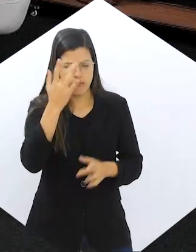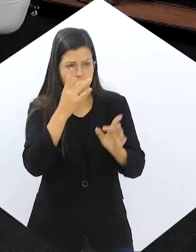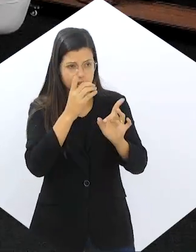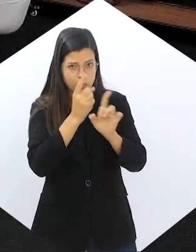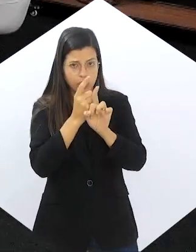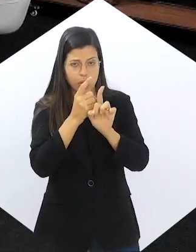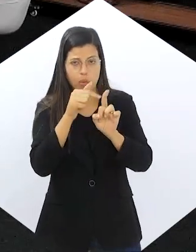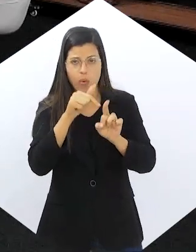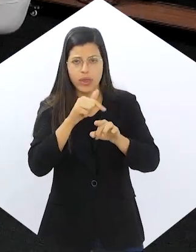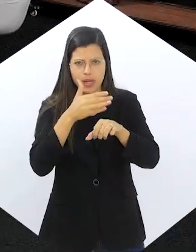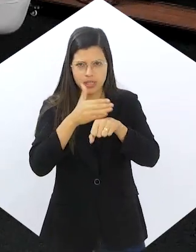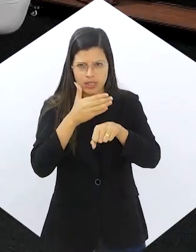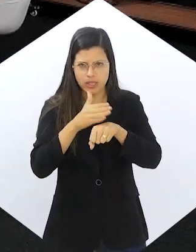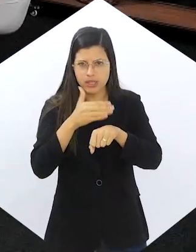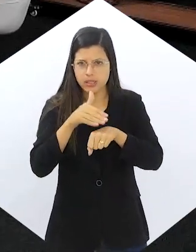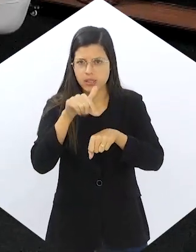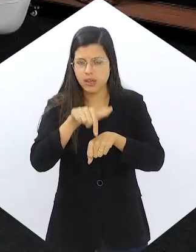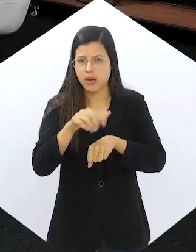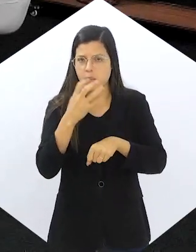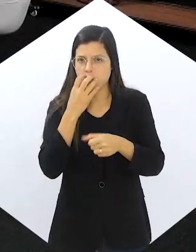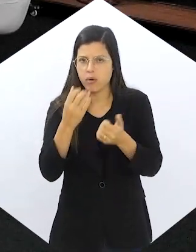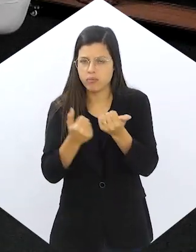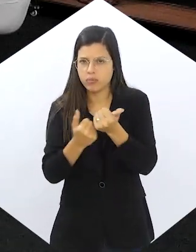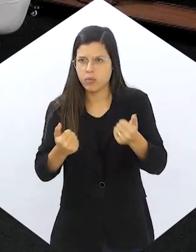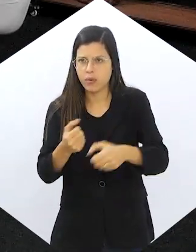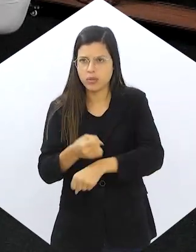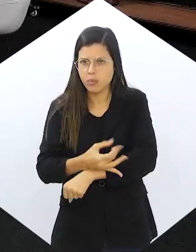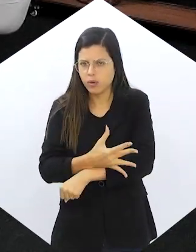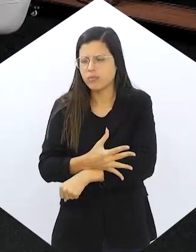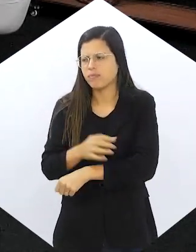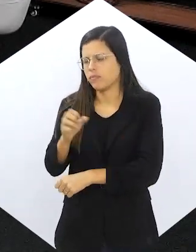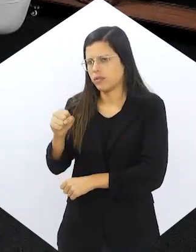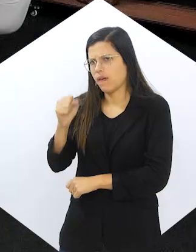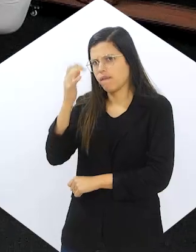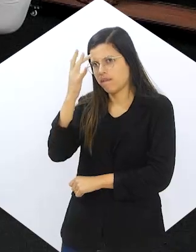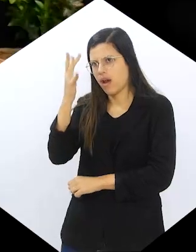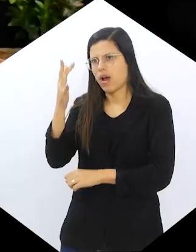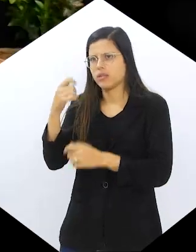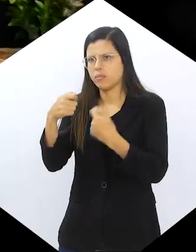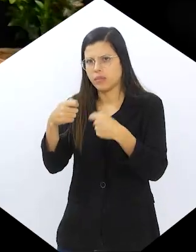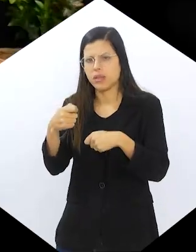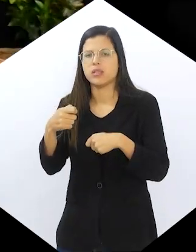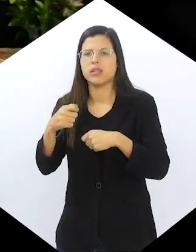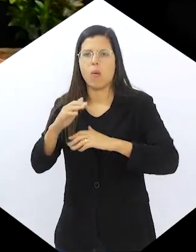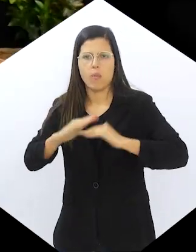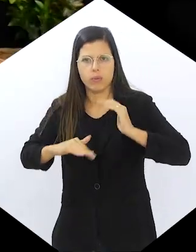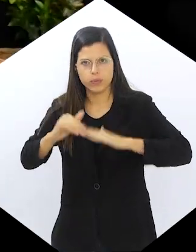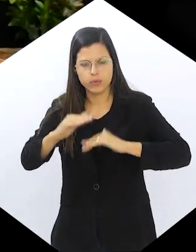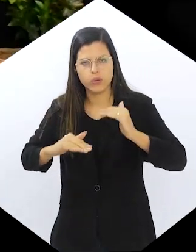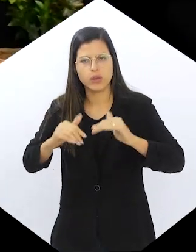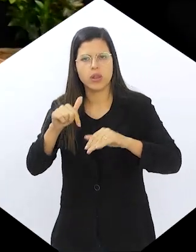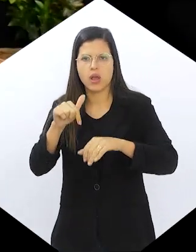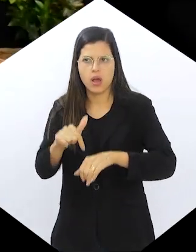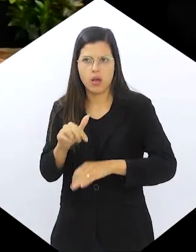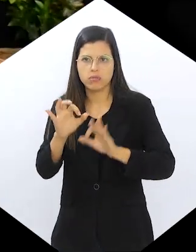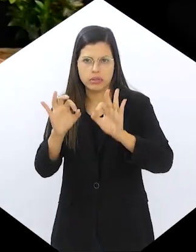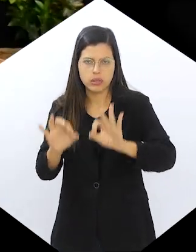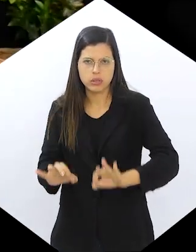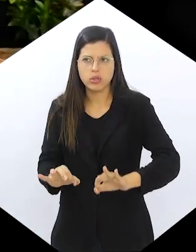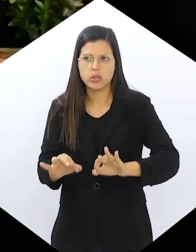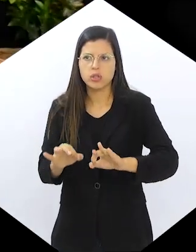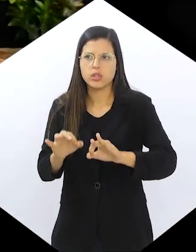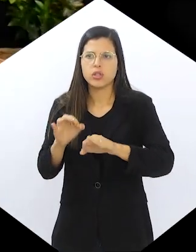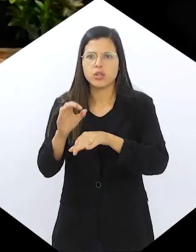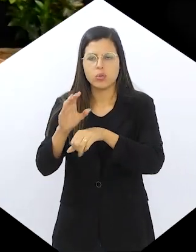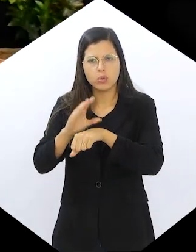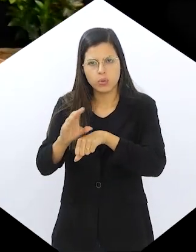para esse tipo de cão de suporte emocional? É fácil? É fácil. Mas lógico, tem que ser um adestrador, né, reconhecido, tudo certinho, um